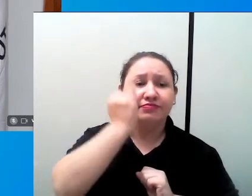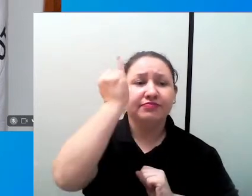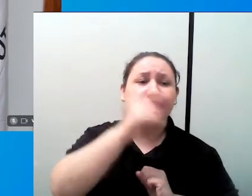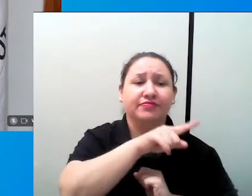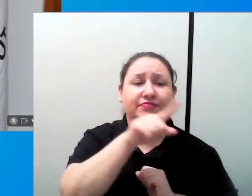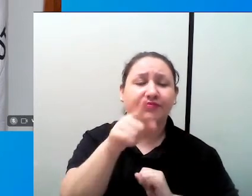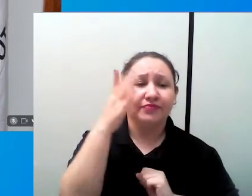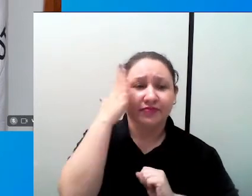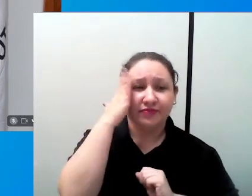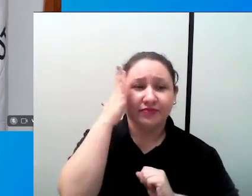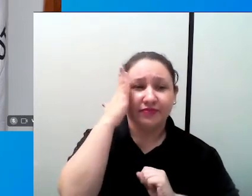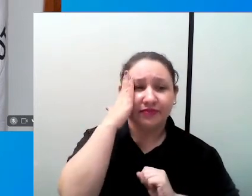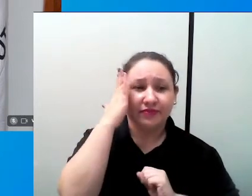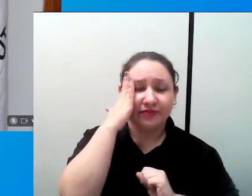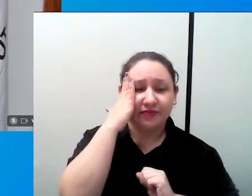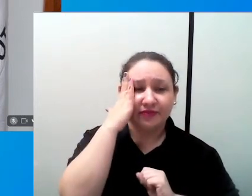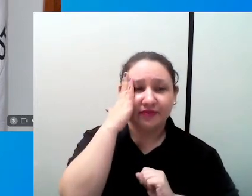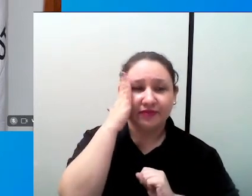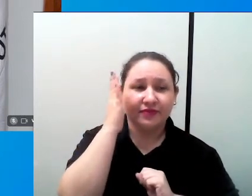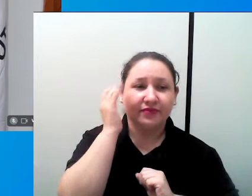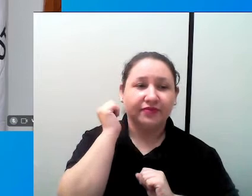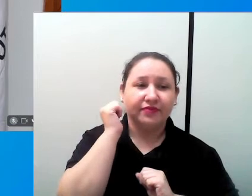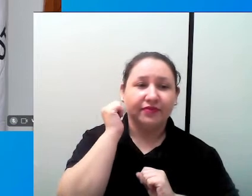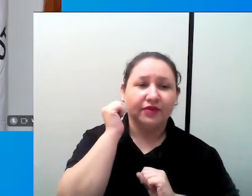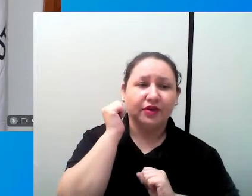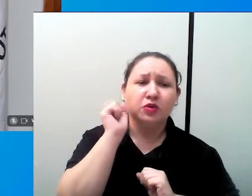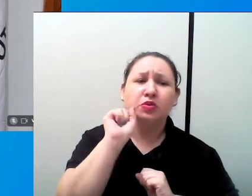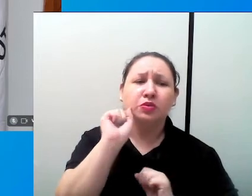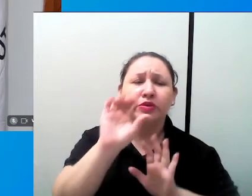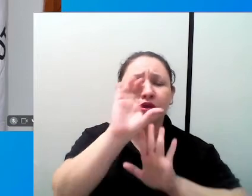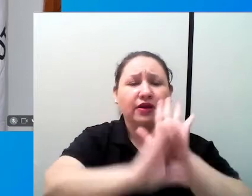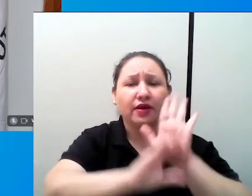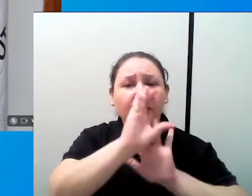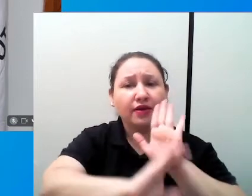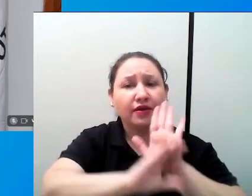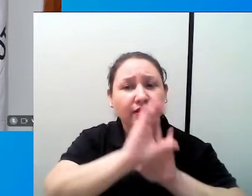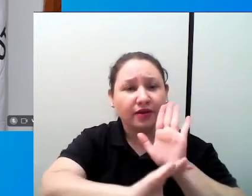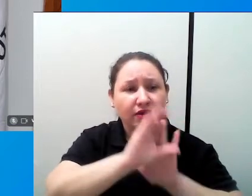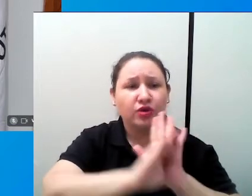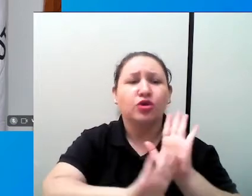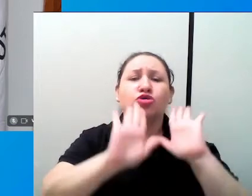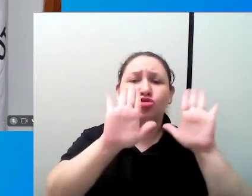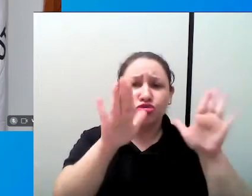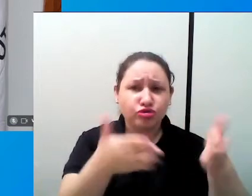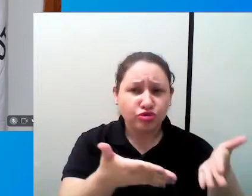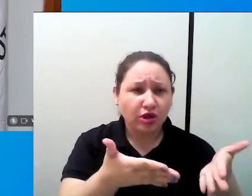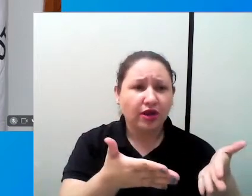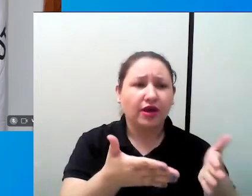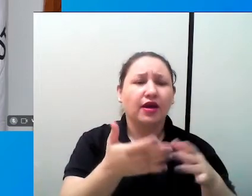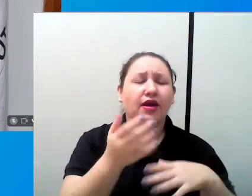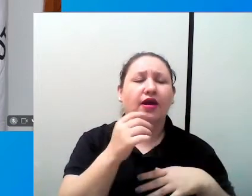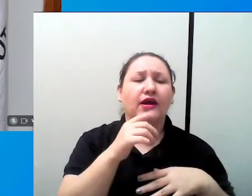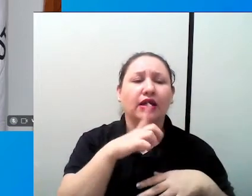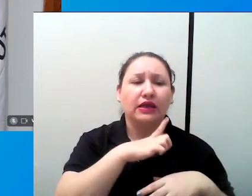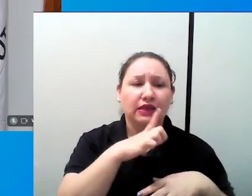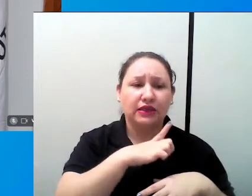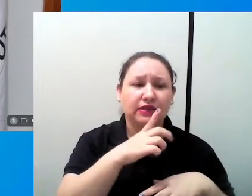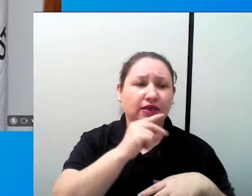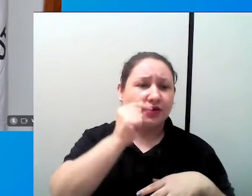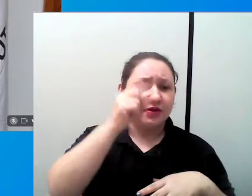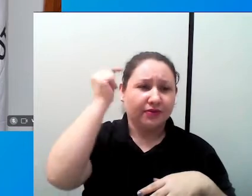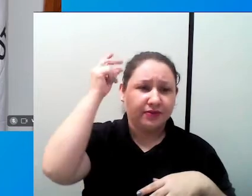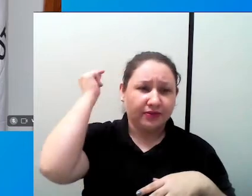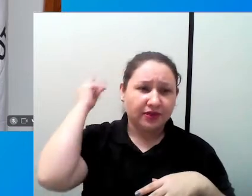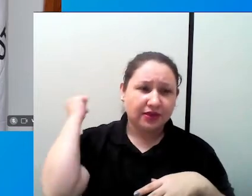entender que, na verdade, a curricularização, ela já está prevista lá no Plano Nacional de Educação,